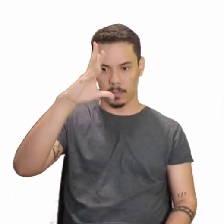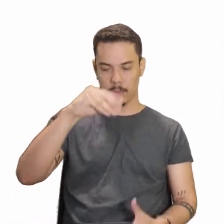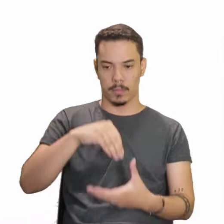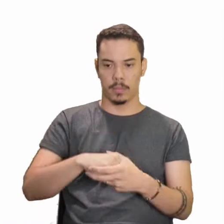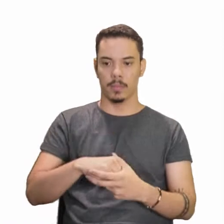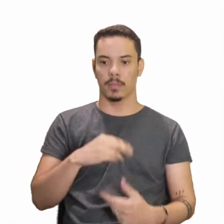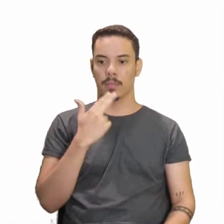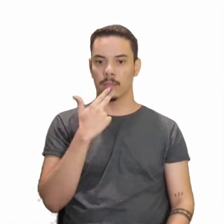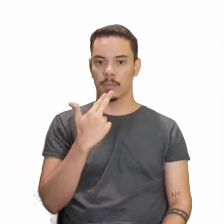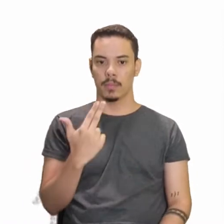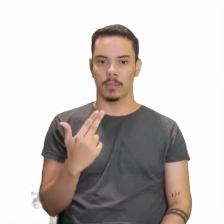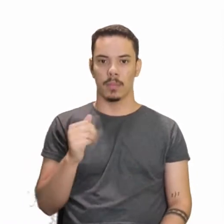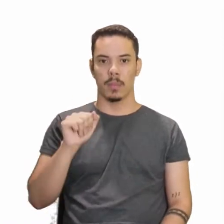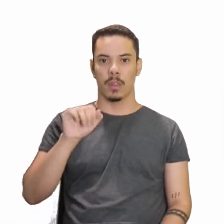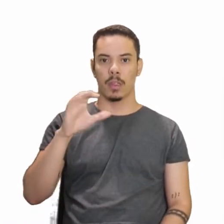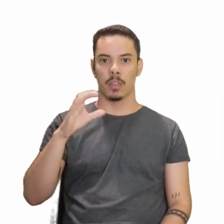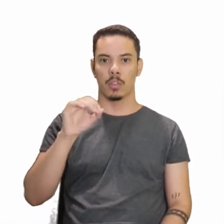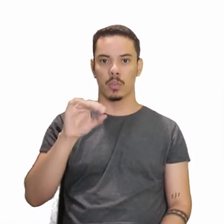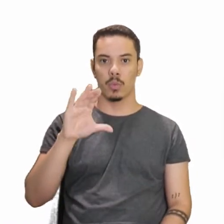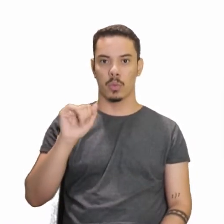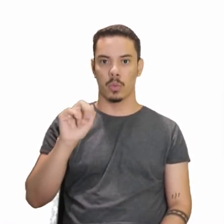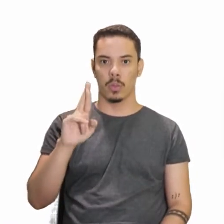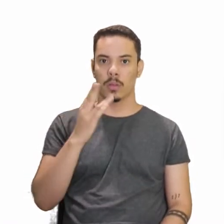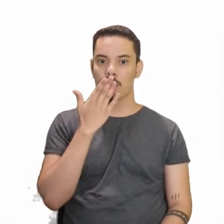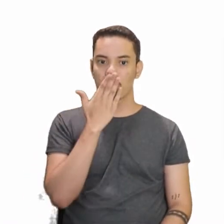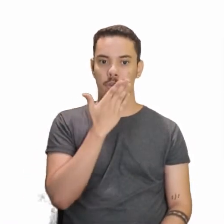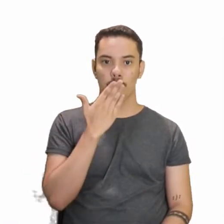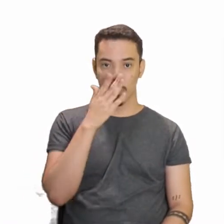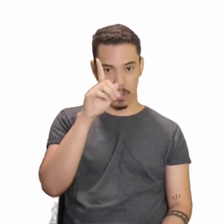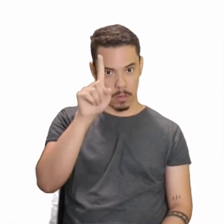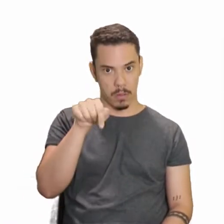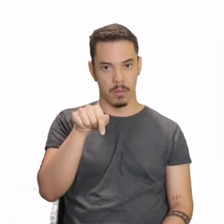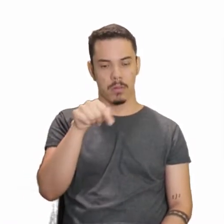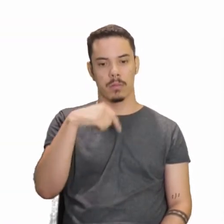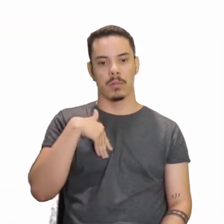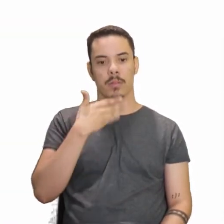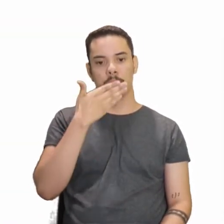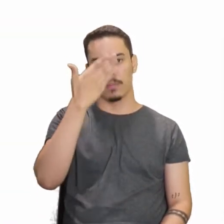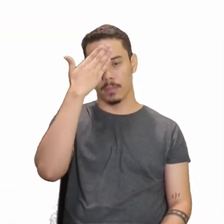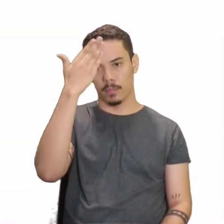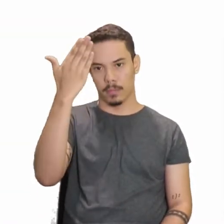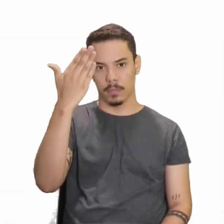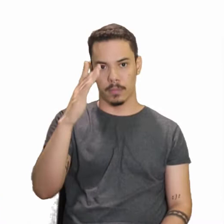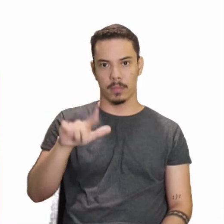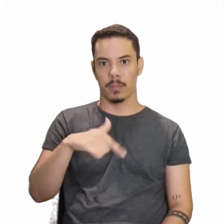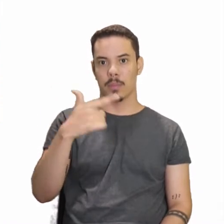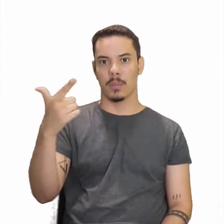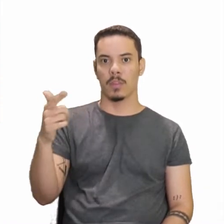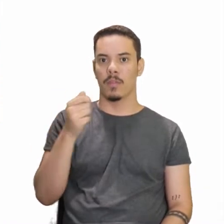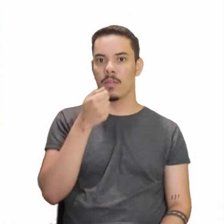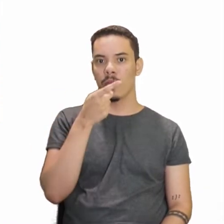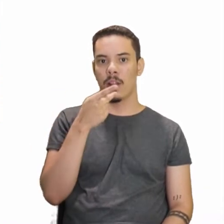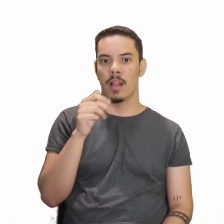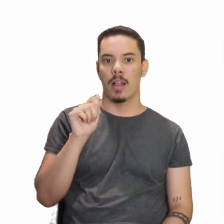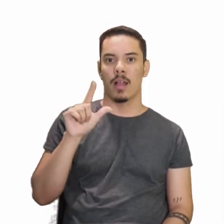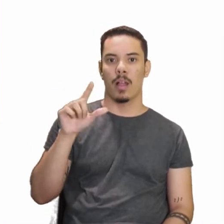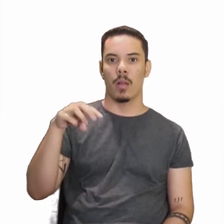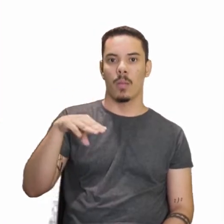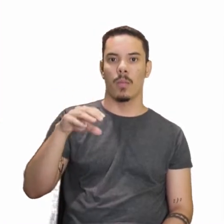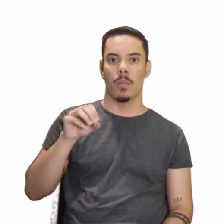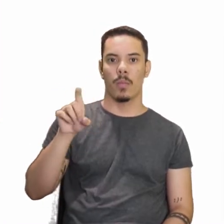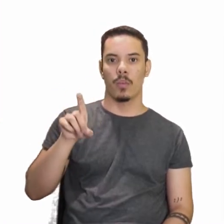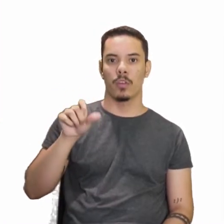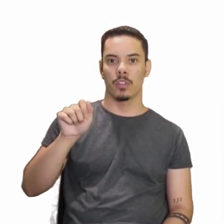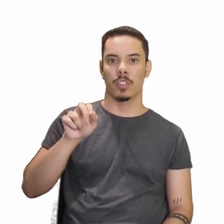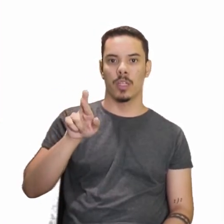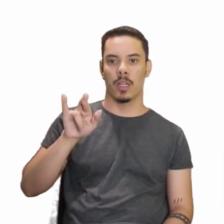idioma, açúcar. Olha açúcar aí. Vem do árabe. Tá vendo? Outra palavra, almoxarif, que vai dizer nosso almoxarifado, que é um